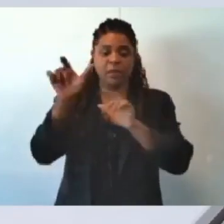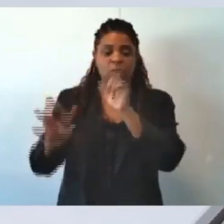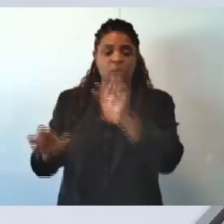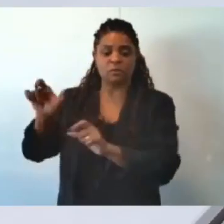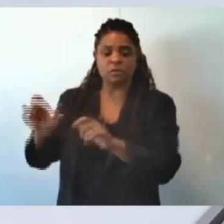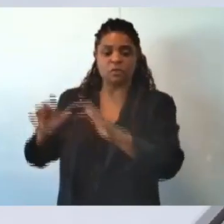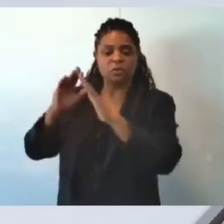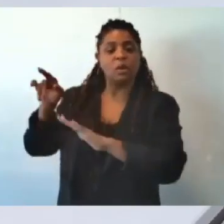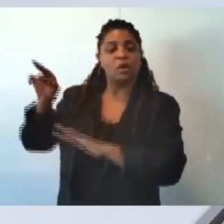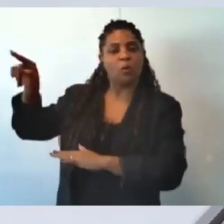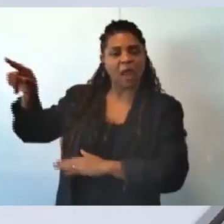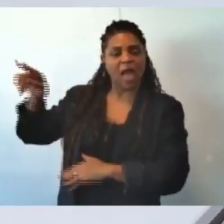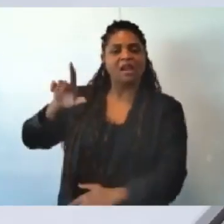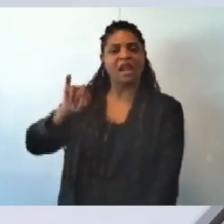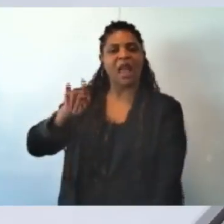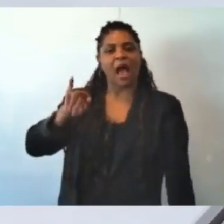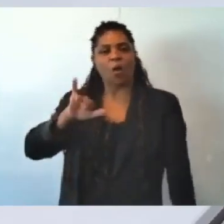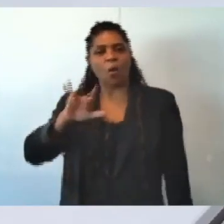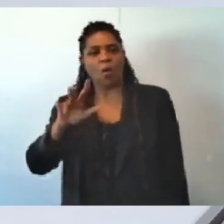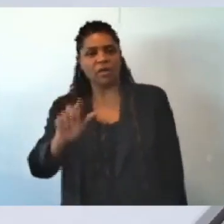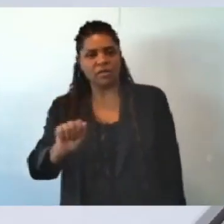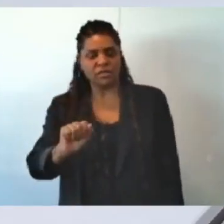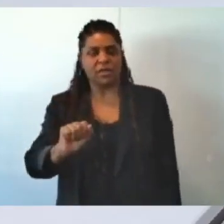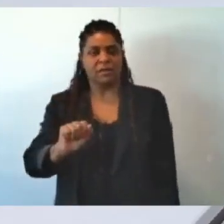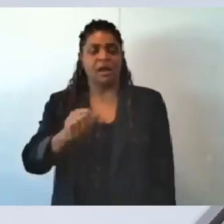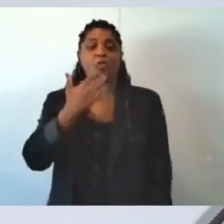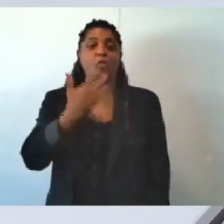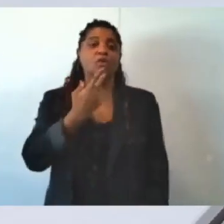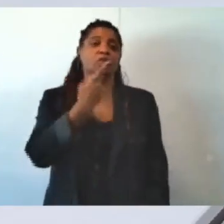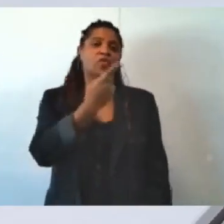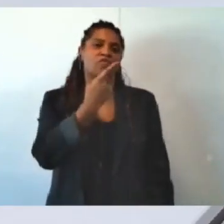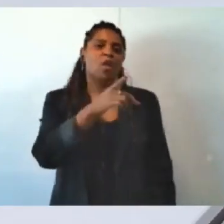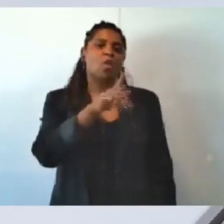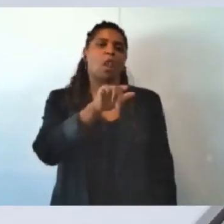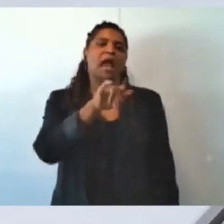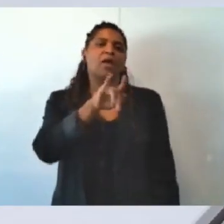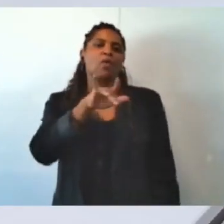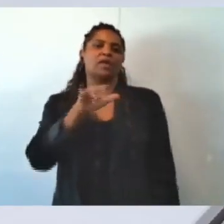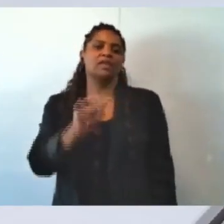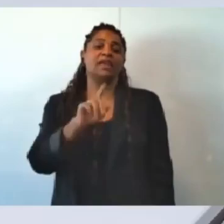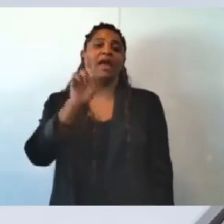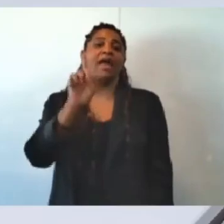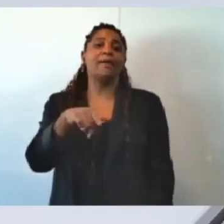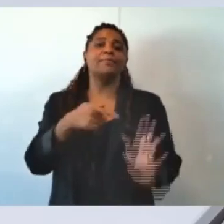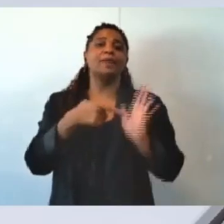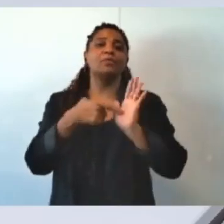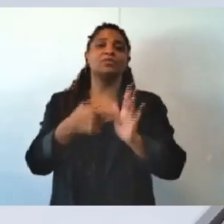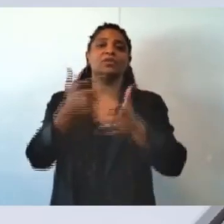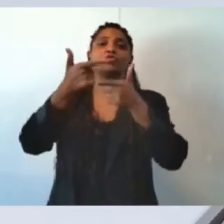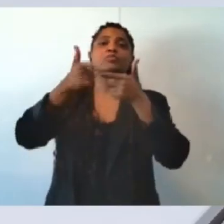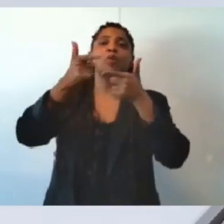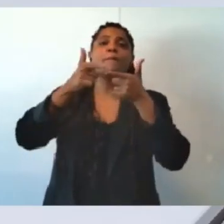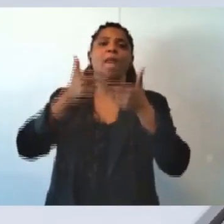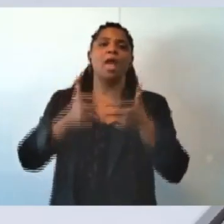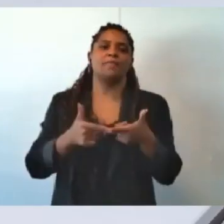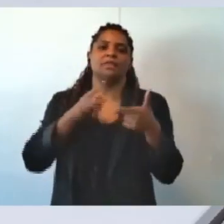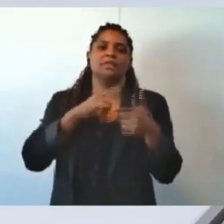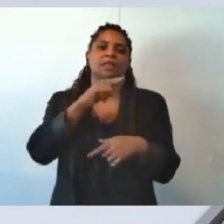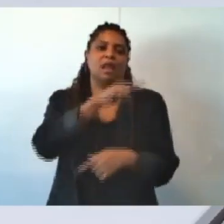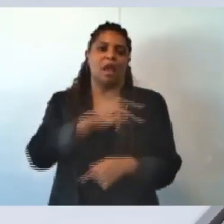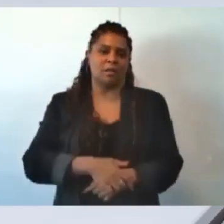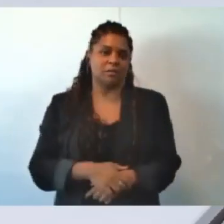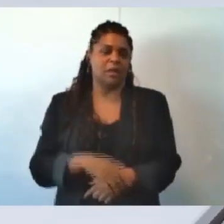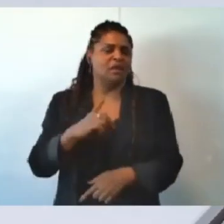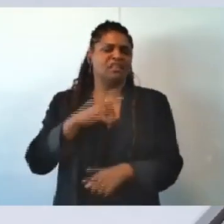fala dos problemas vivenciados por essa população, né, que foi impactado durante anos e que até hoje não conseguiu resolver. E